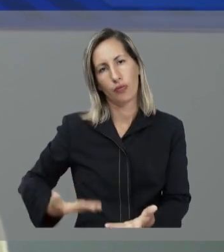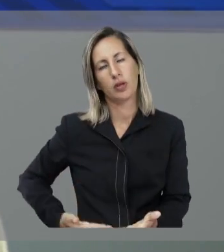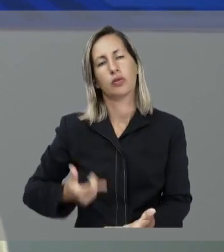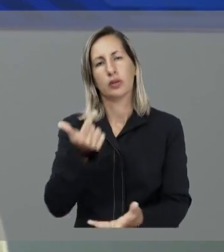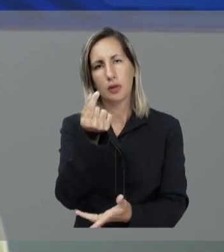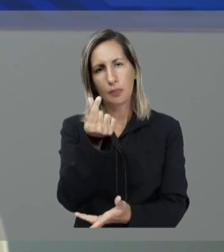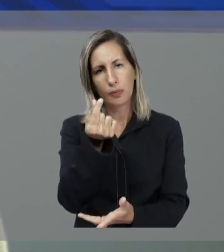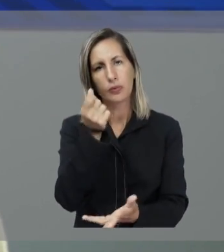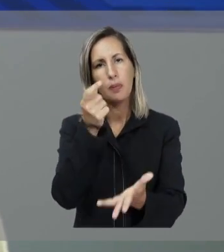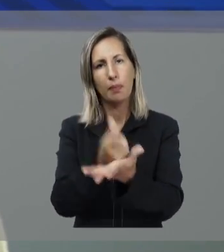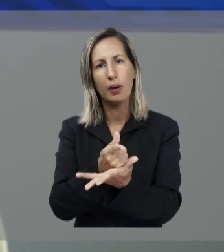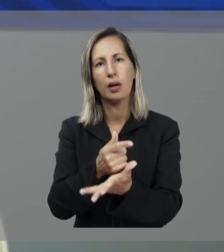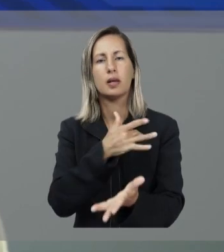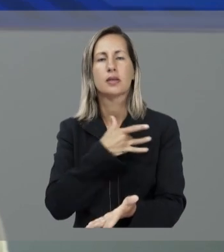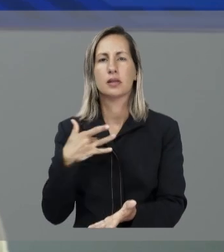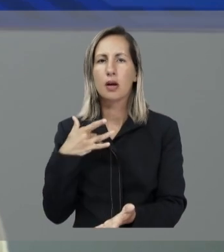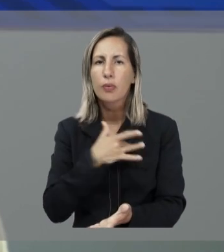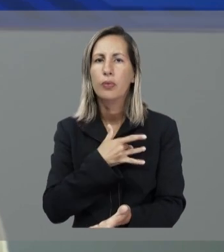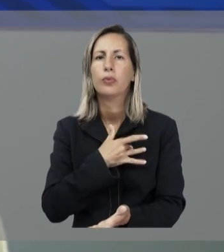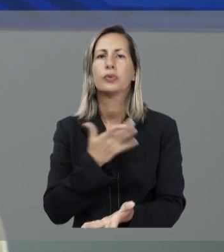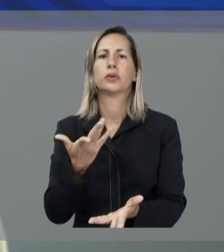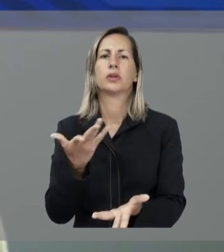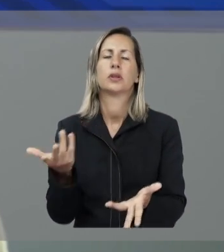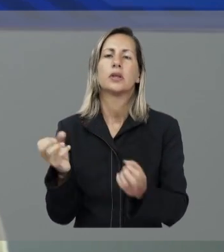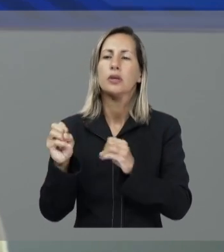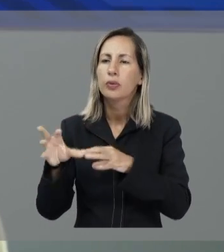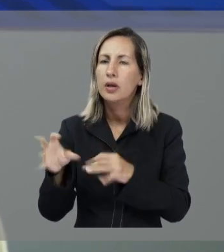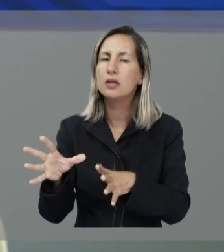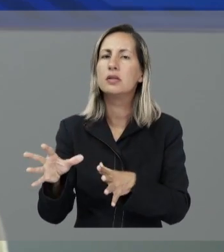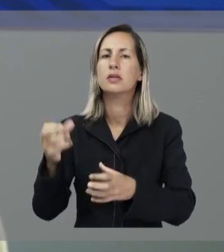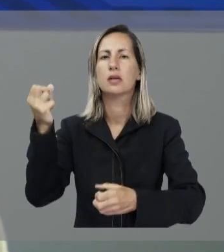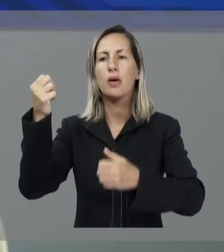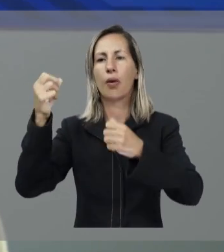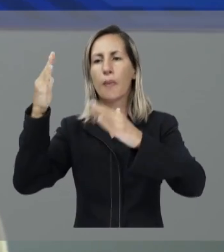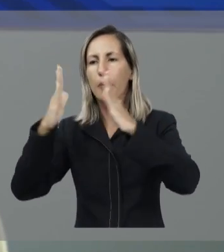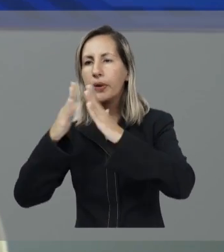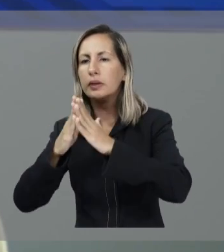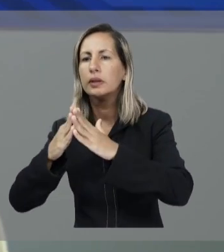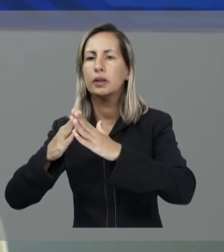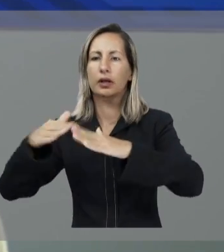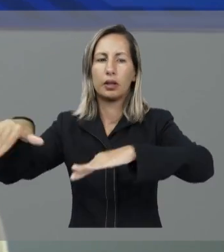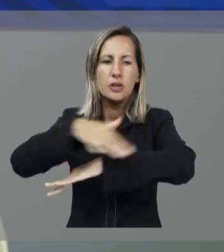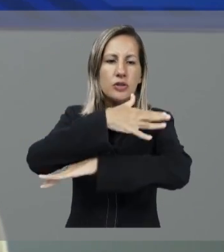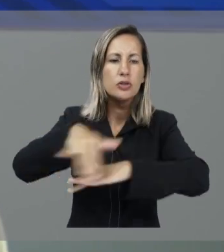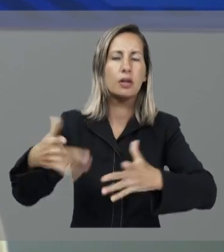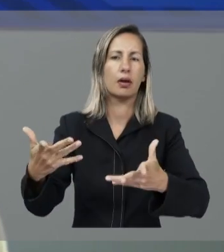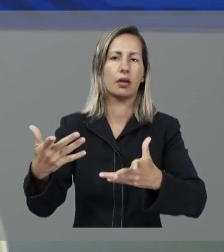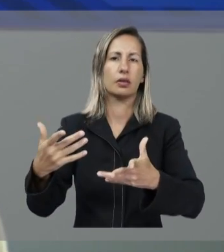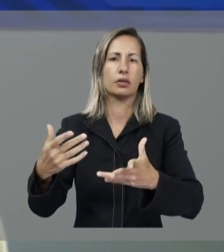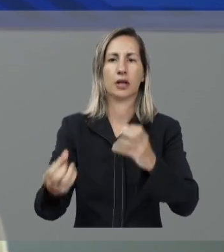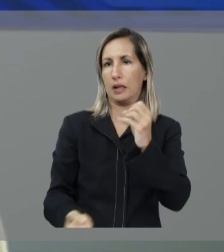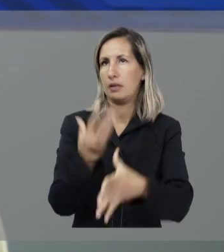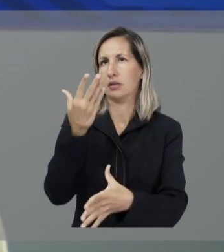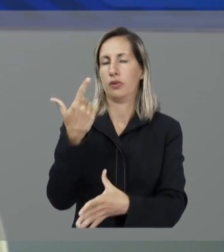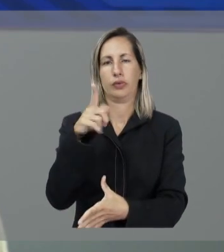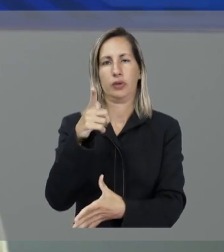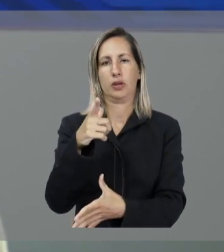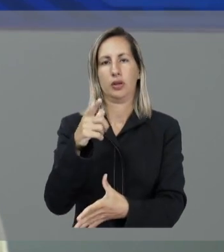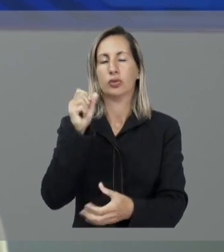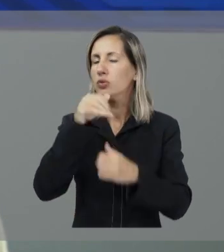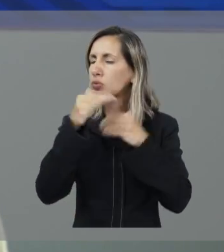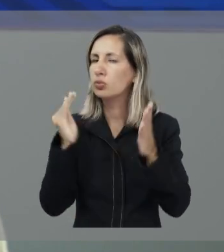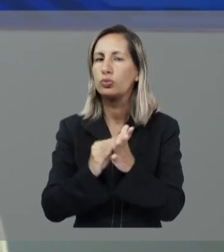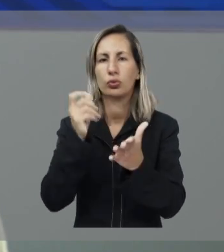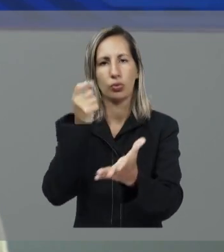tributos que pagam a saúde, a educação, moradia, estradas e etc. Não existe fórmula, né? Tudo que a gente